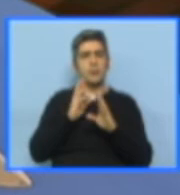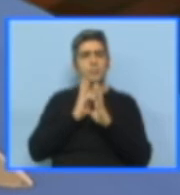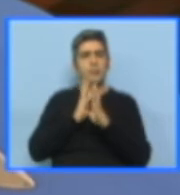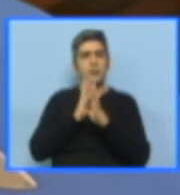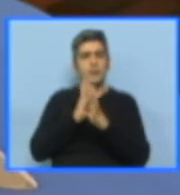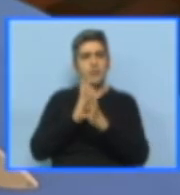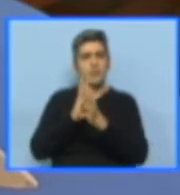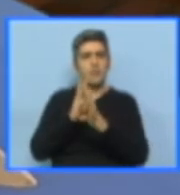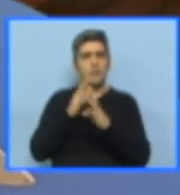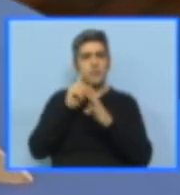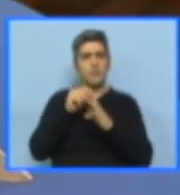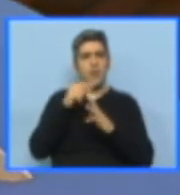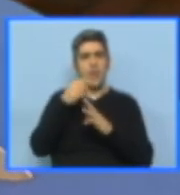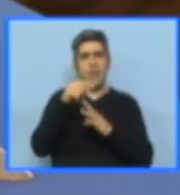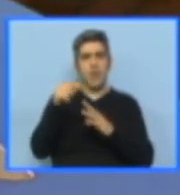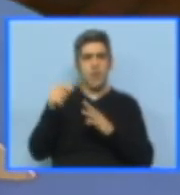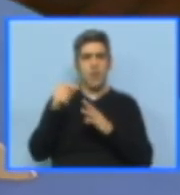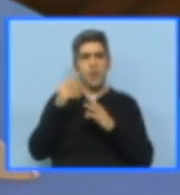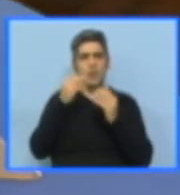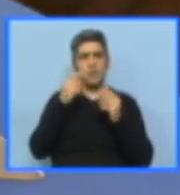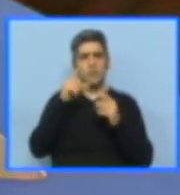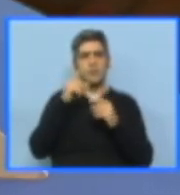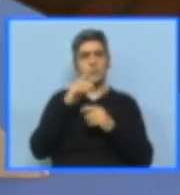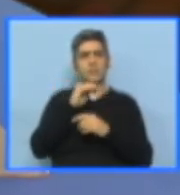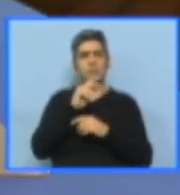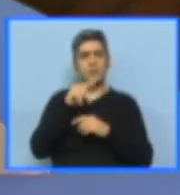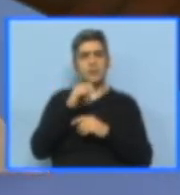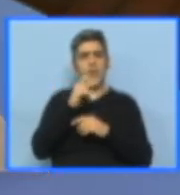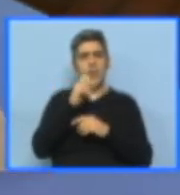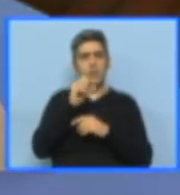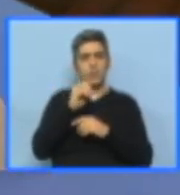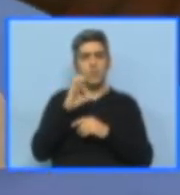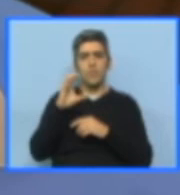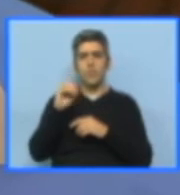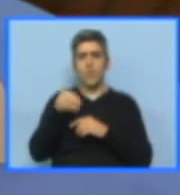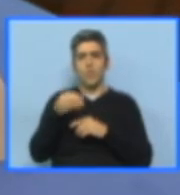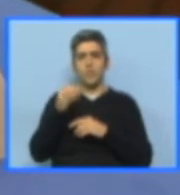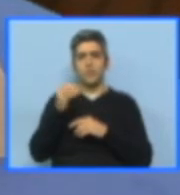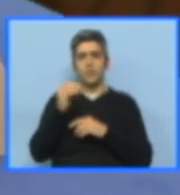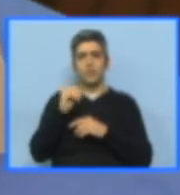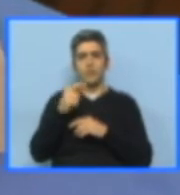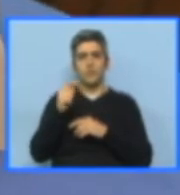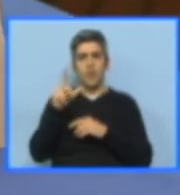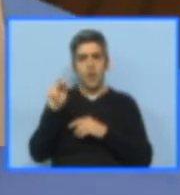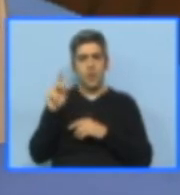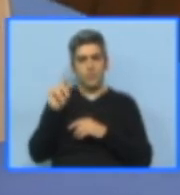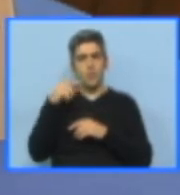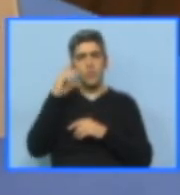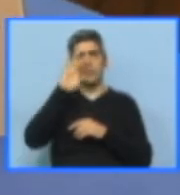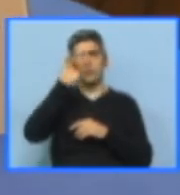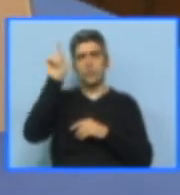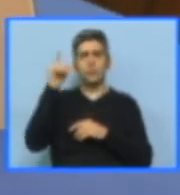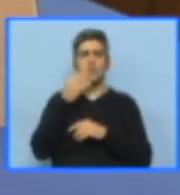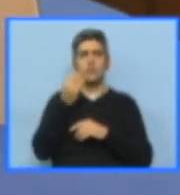peregrinos encontramos hoje também muitos a caminho de Santiago de Compostela, por exemplo, de outros locais. Há também o fenómeno dos